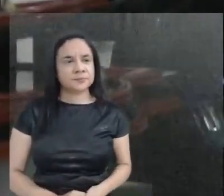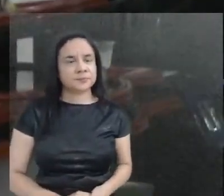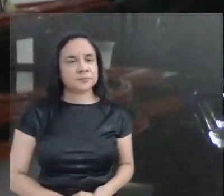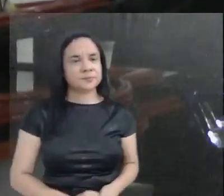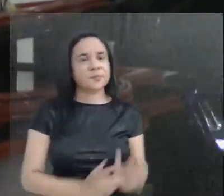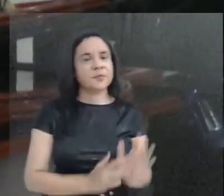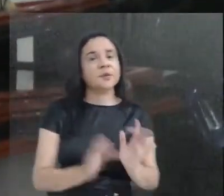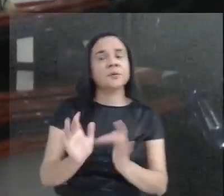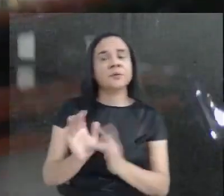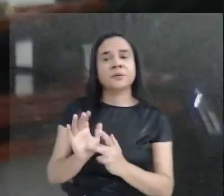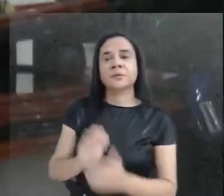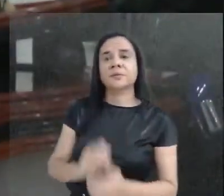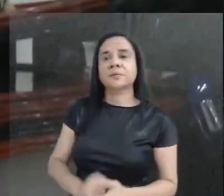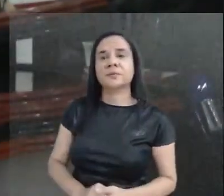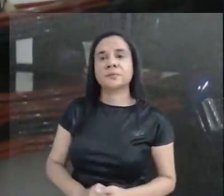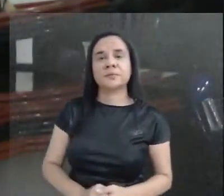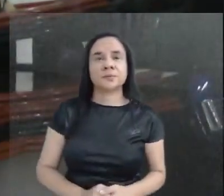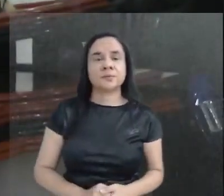Jesus,